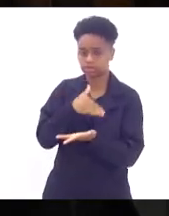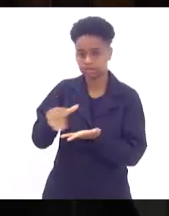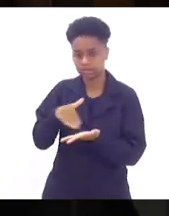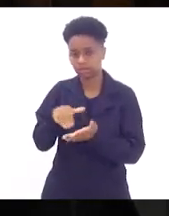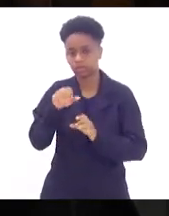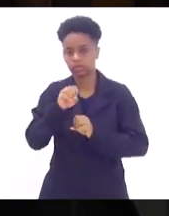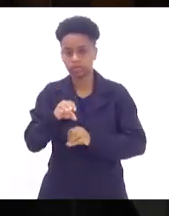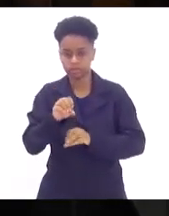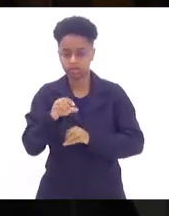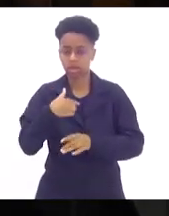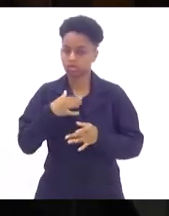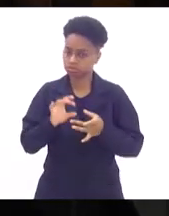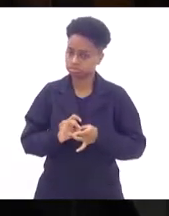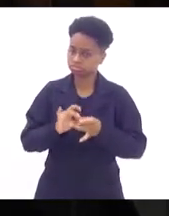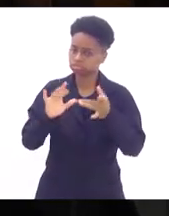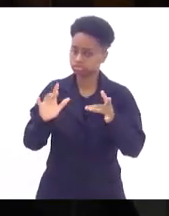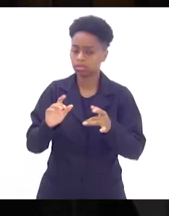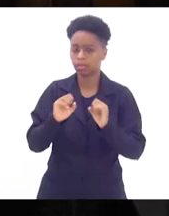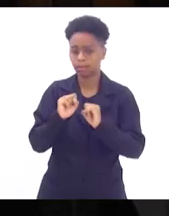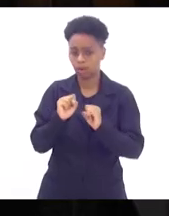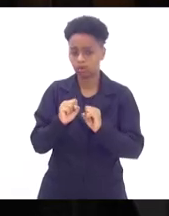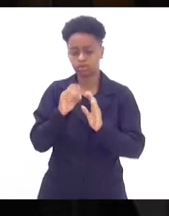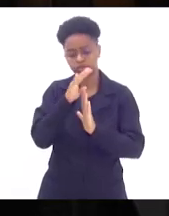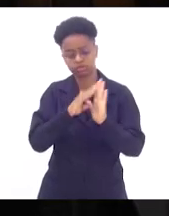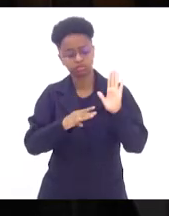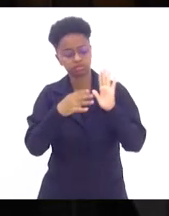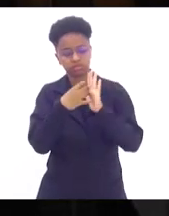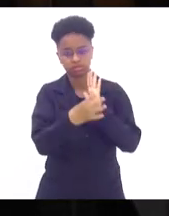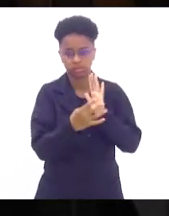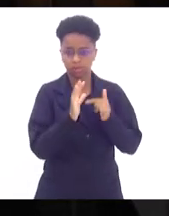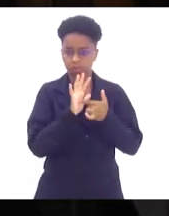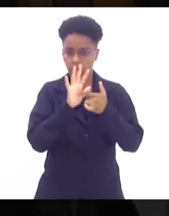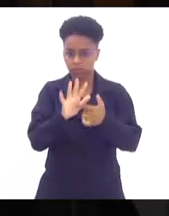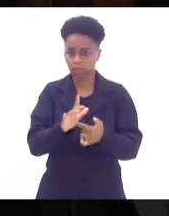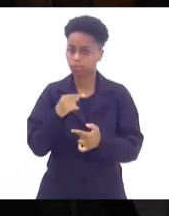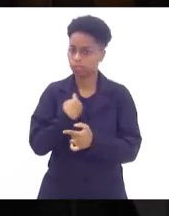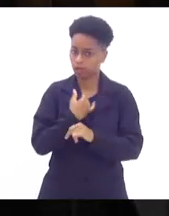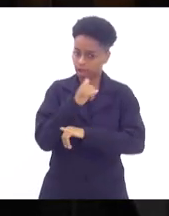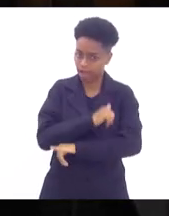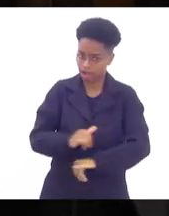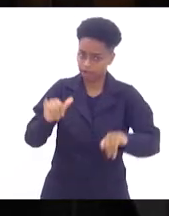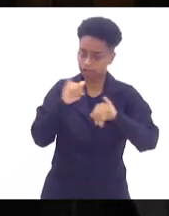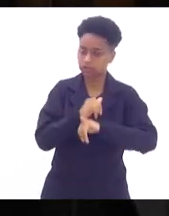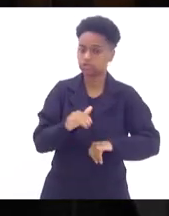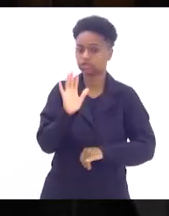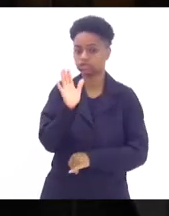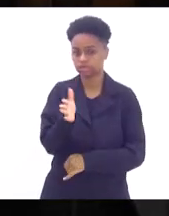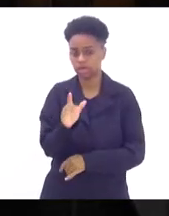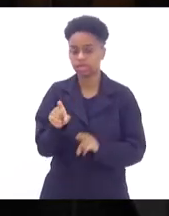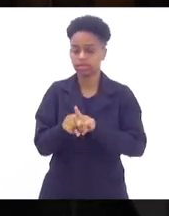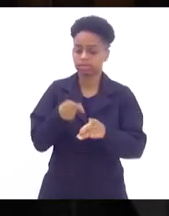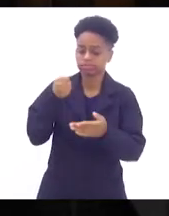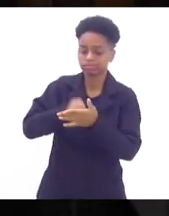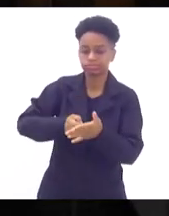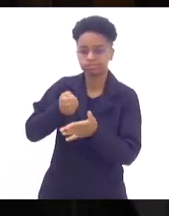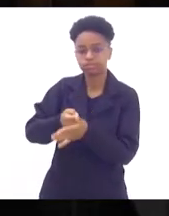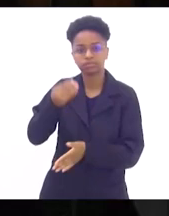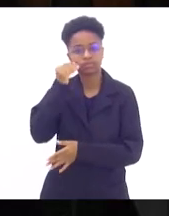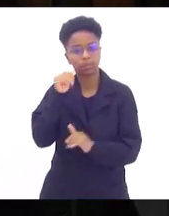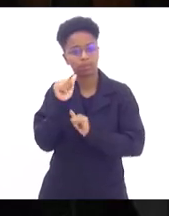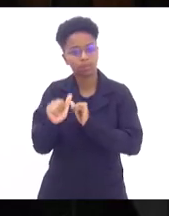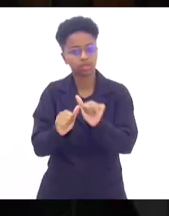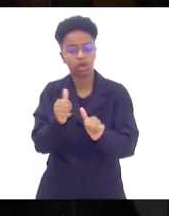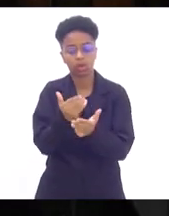estou à disposição para passar essa agenda que a gente já vinha alertando e lutando para transformar Desde o ano